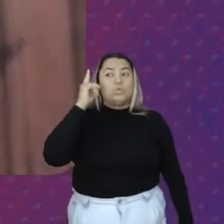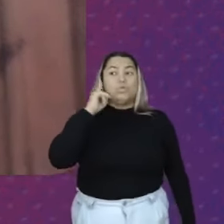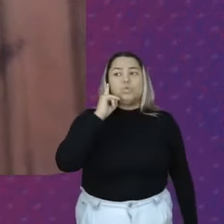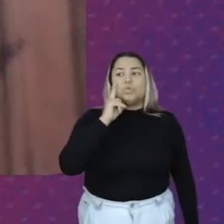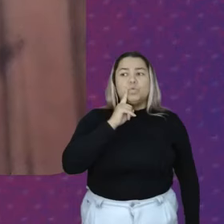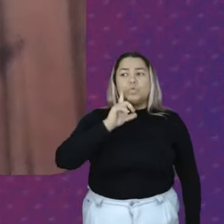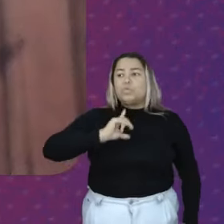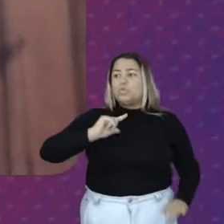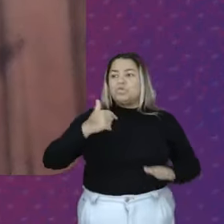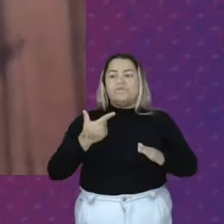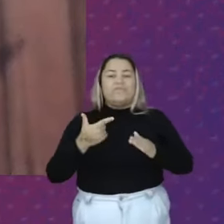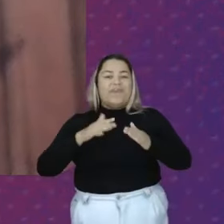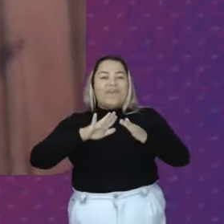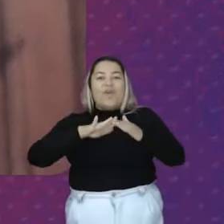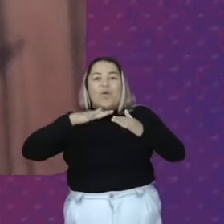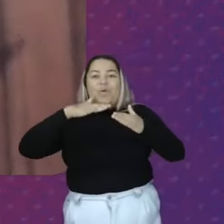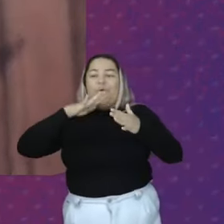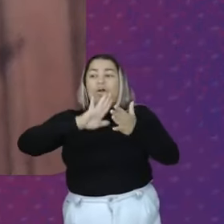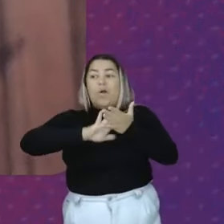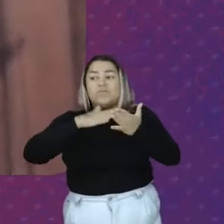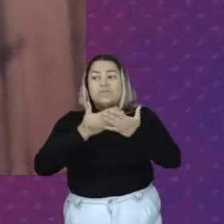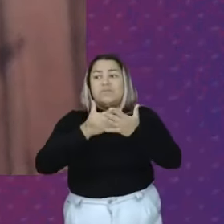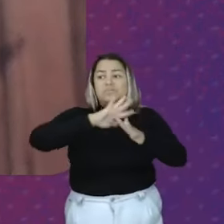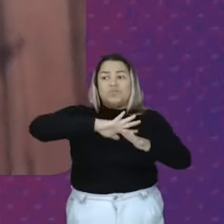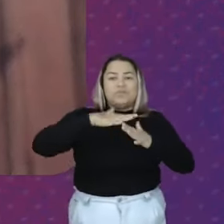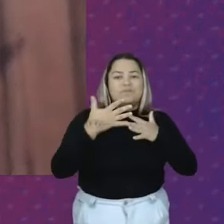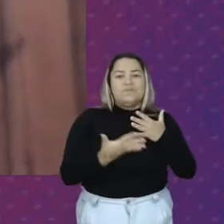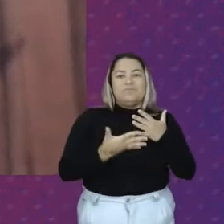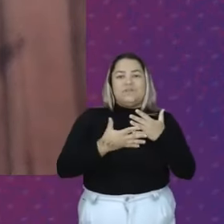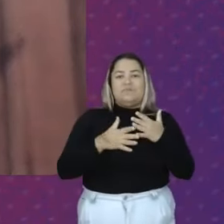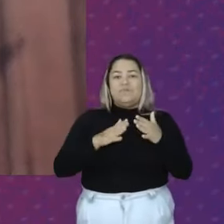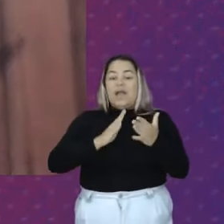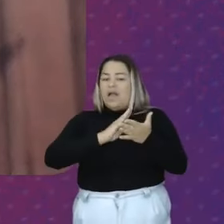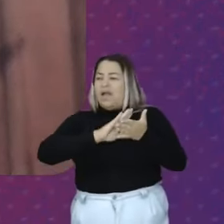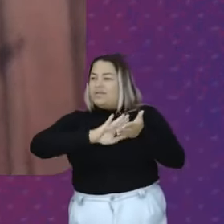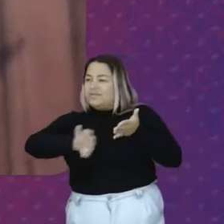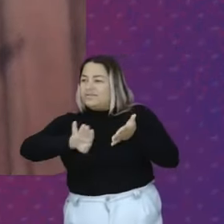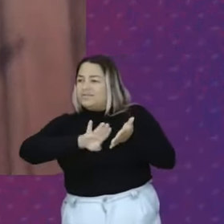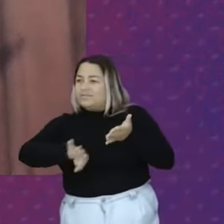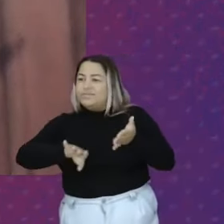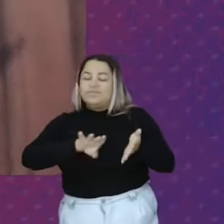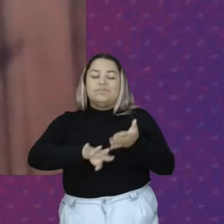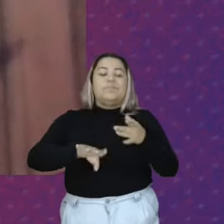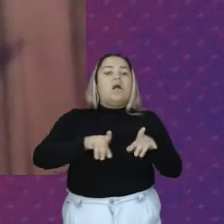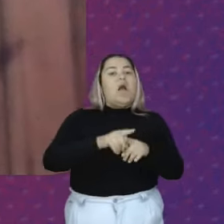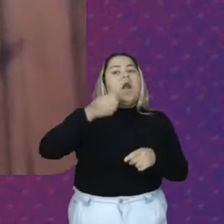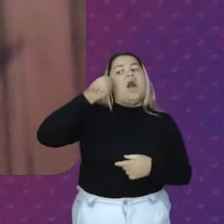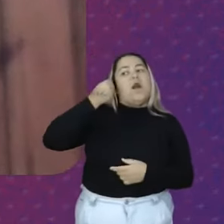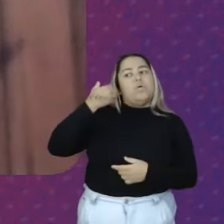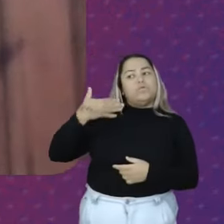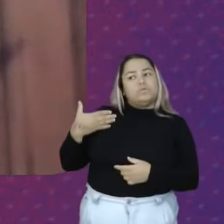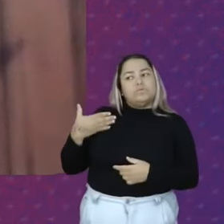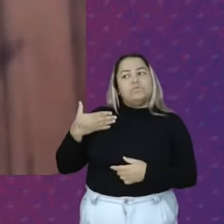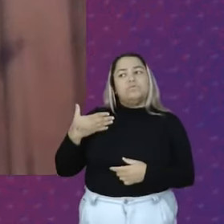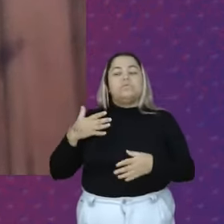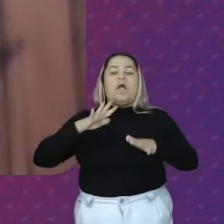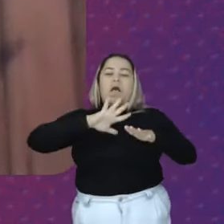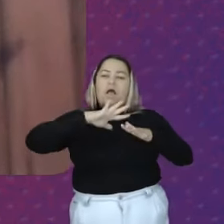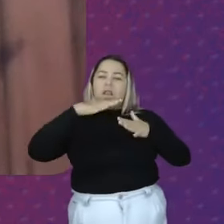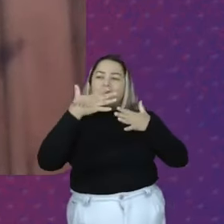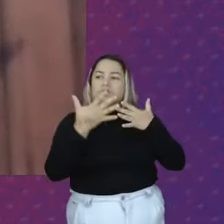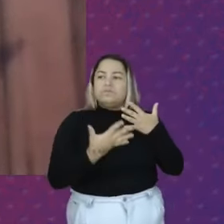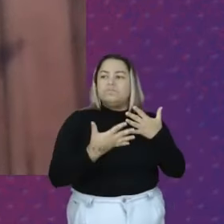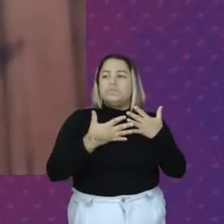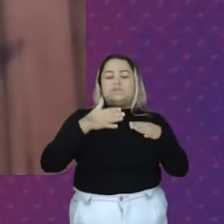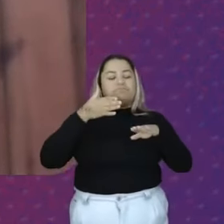tiver intérprete de libras e assim por diante mas retirando as barreiras e colocando a audiodescrição a linguagem de Libras